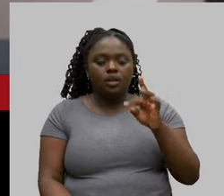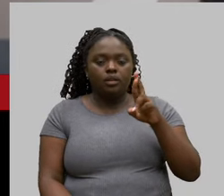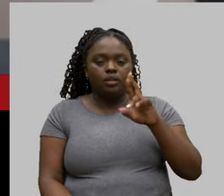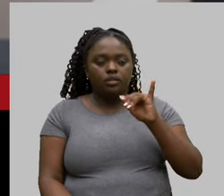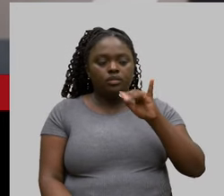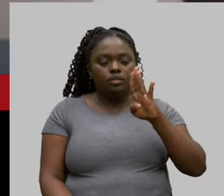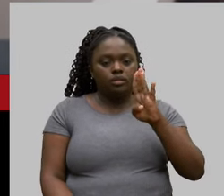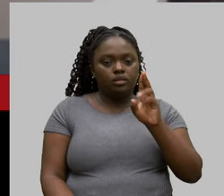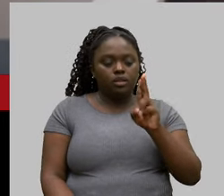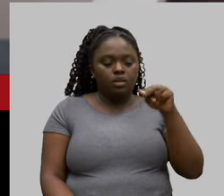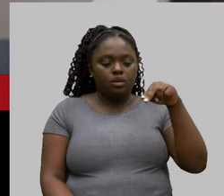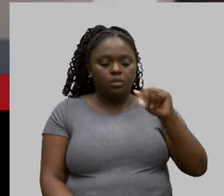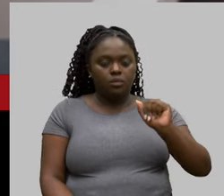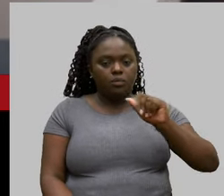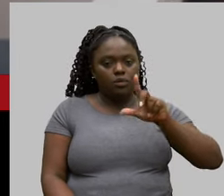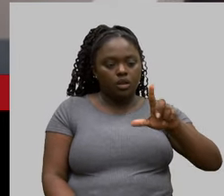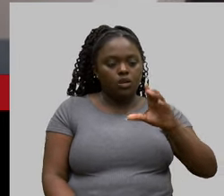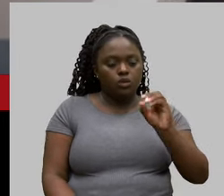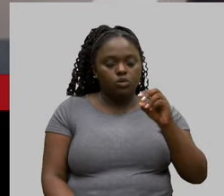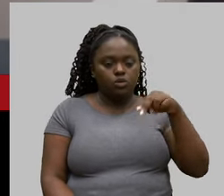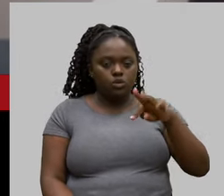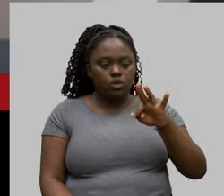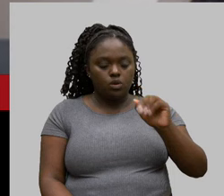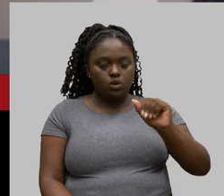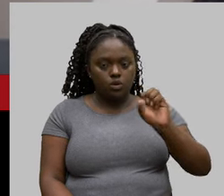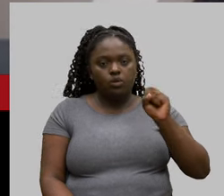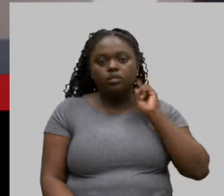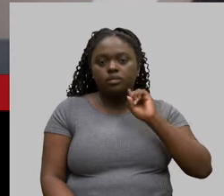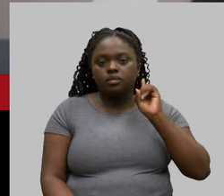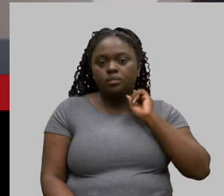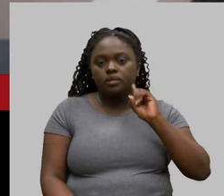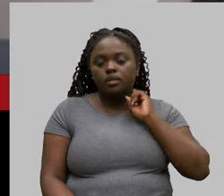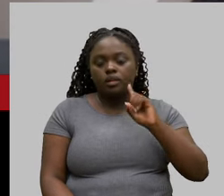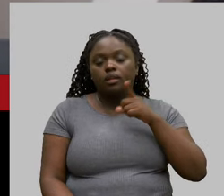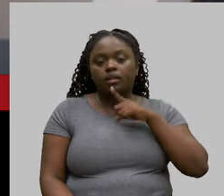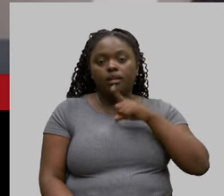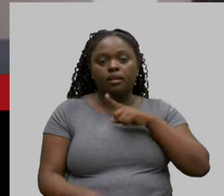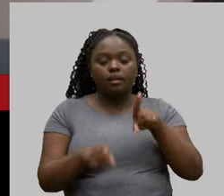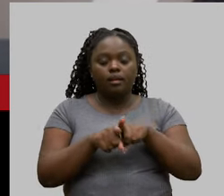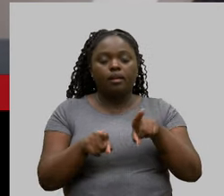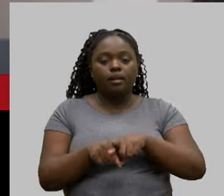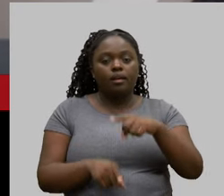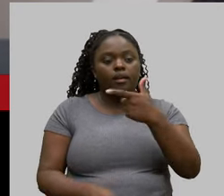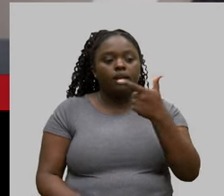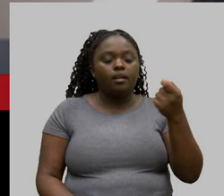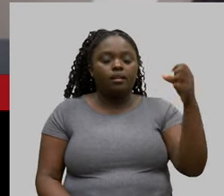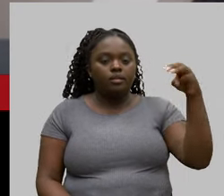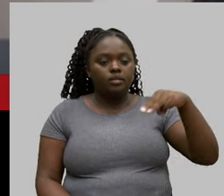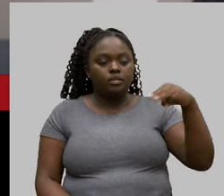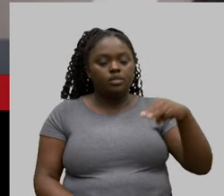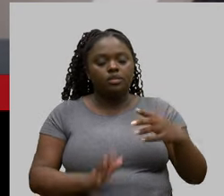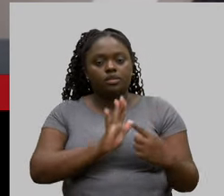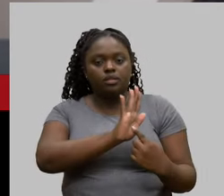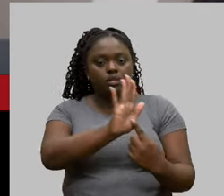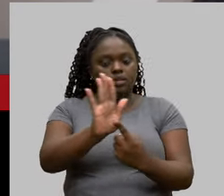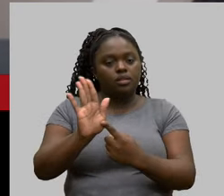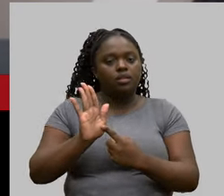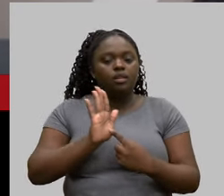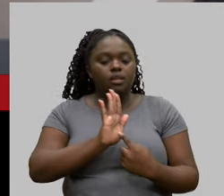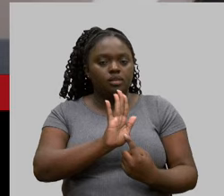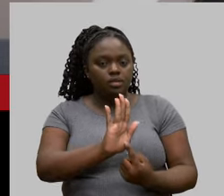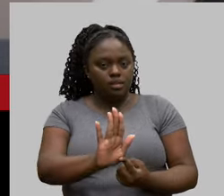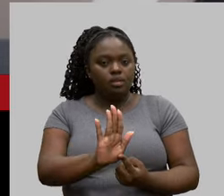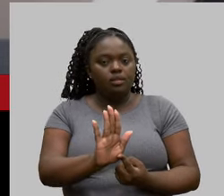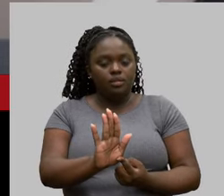do Estado de Minas Gerais que disporá também de 20 minutos para suas apresentações dispensada